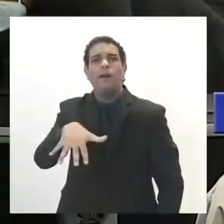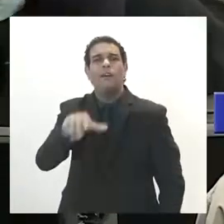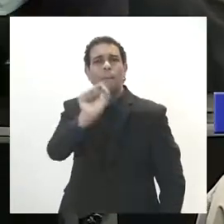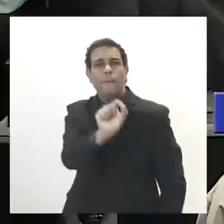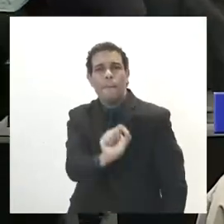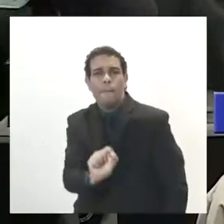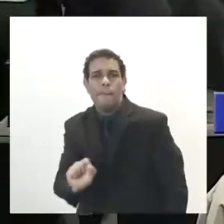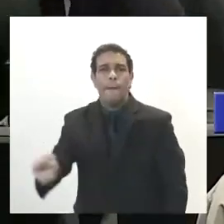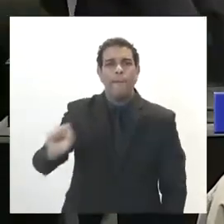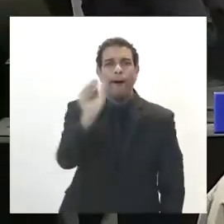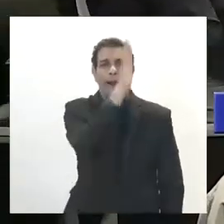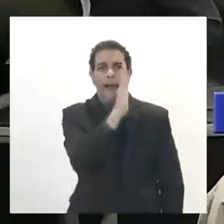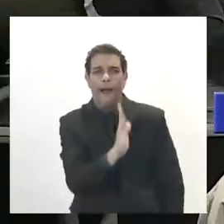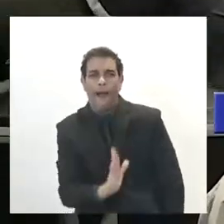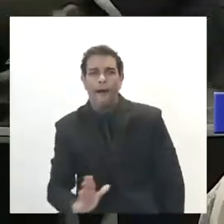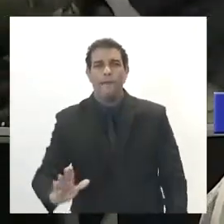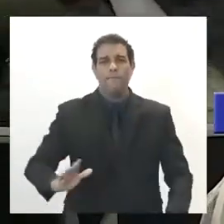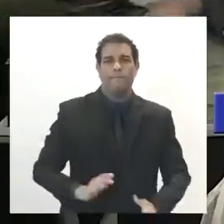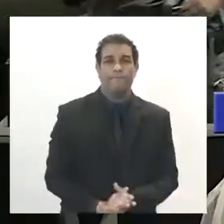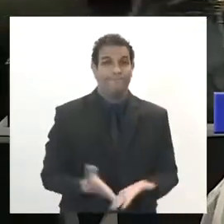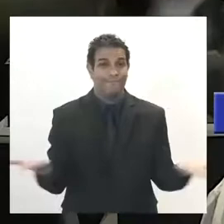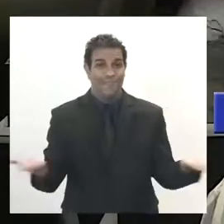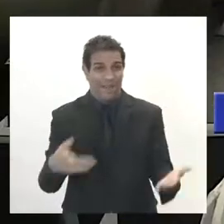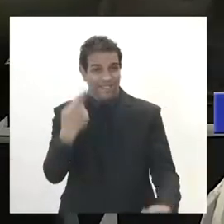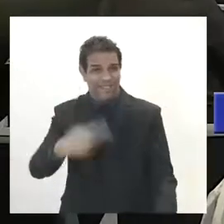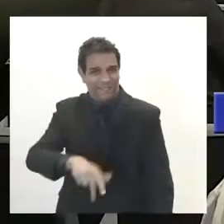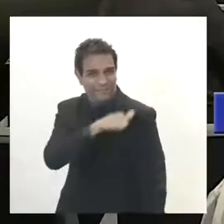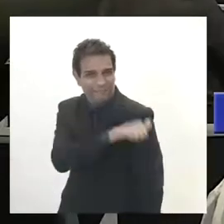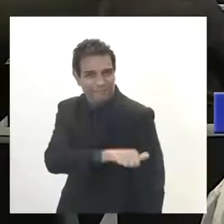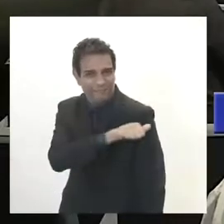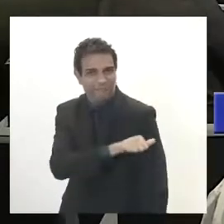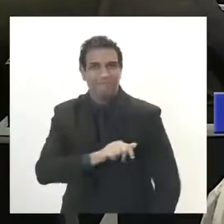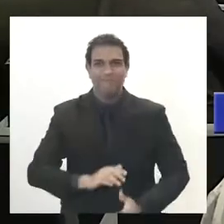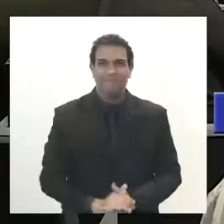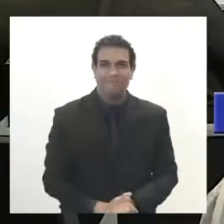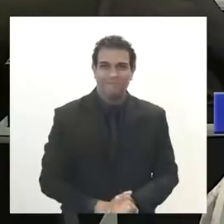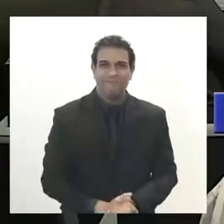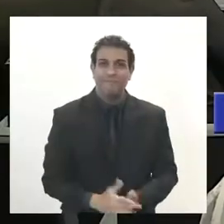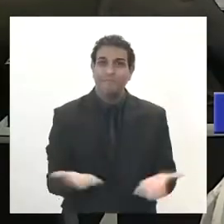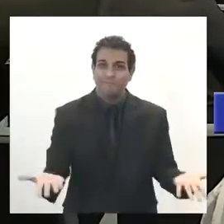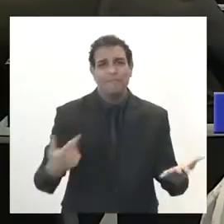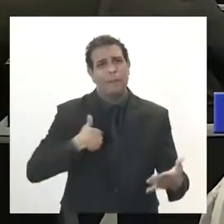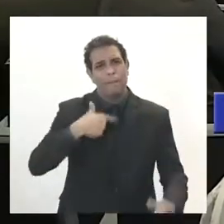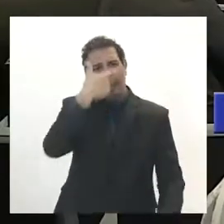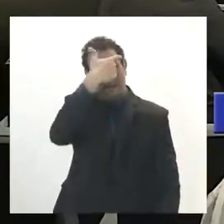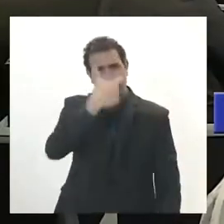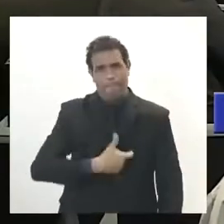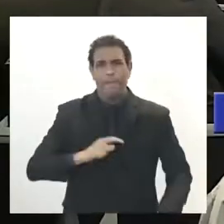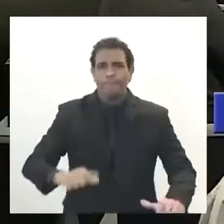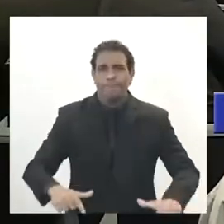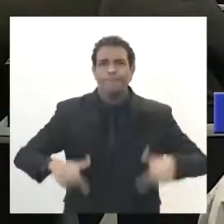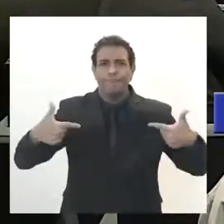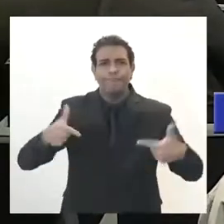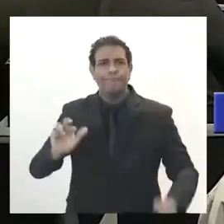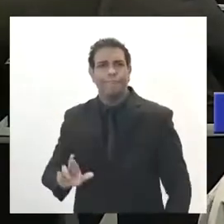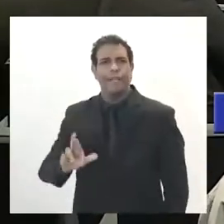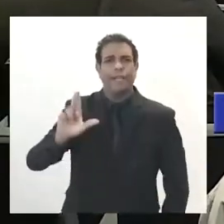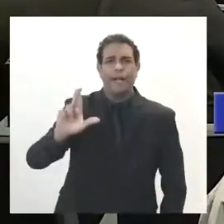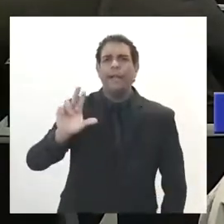Federação aqui no Rio de Janeiro e coube a mim a iniciativa